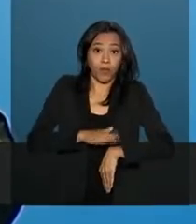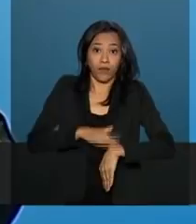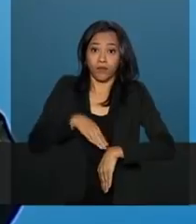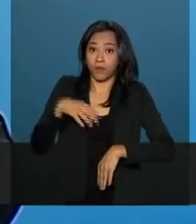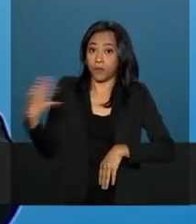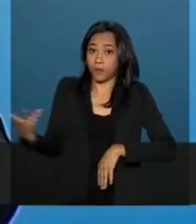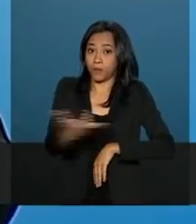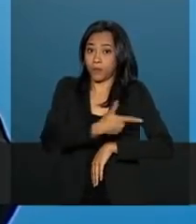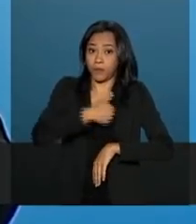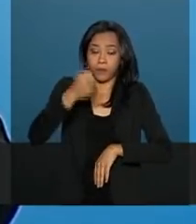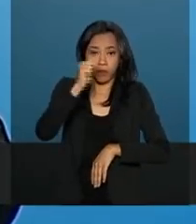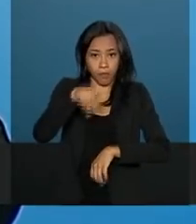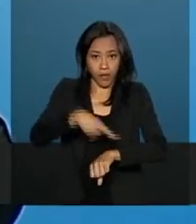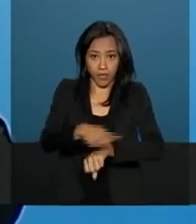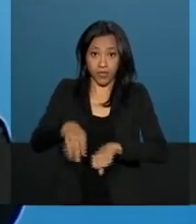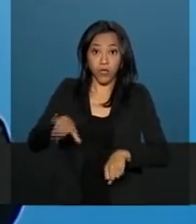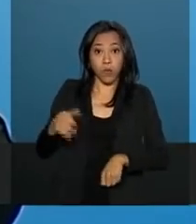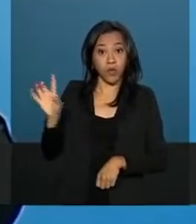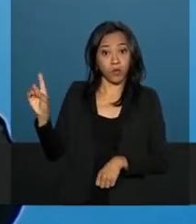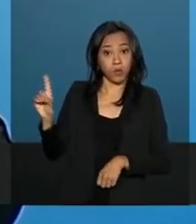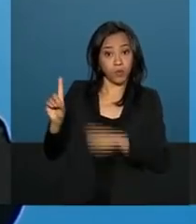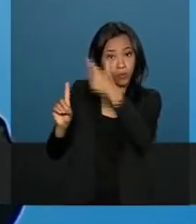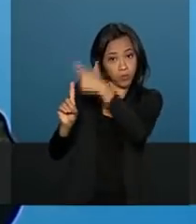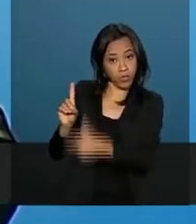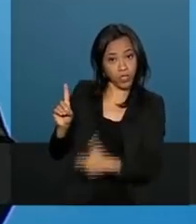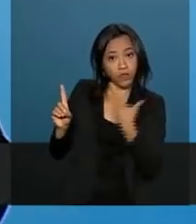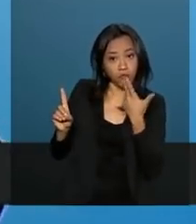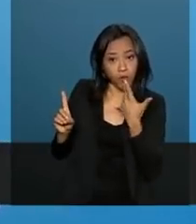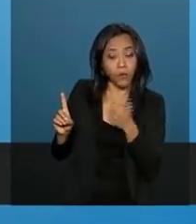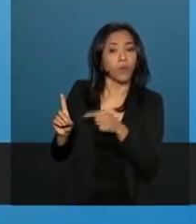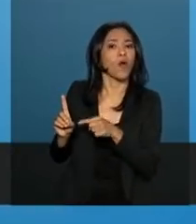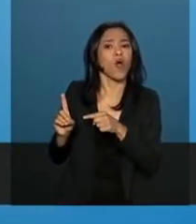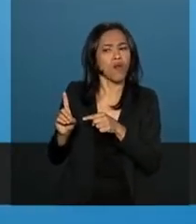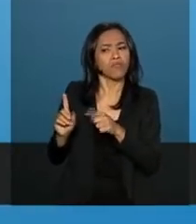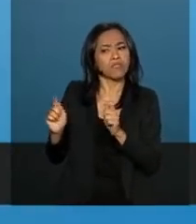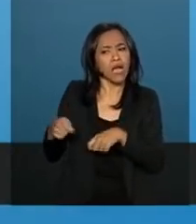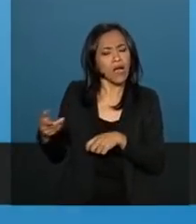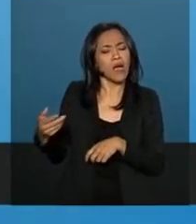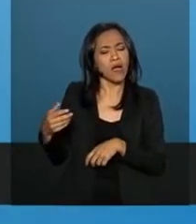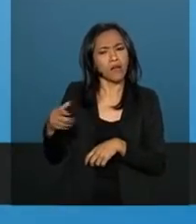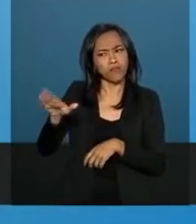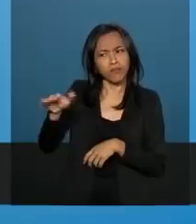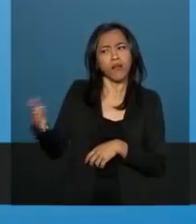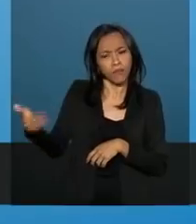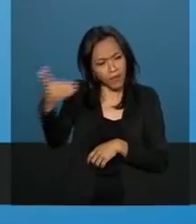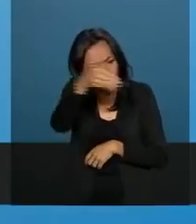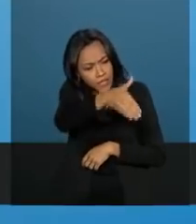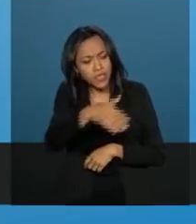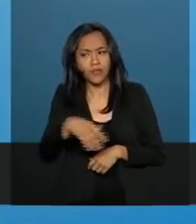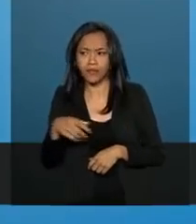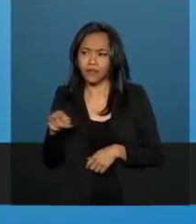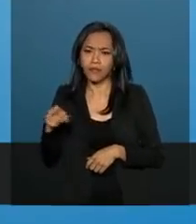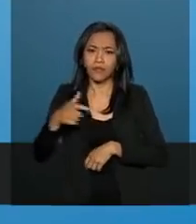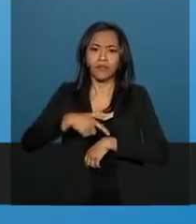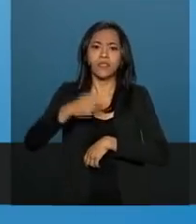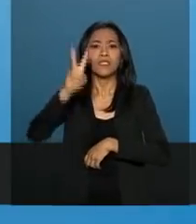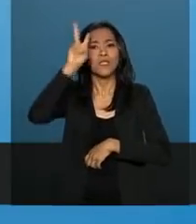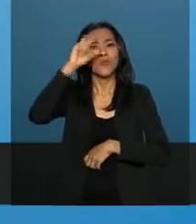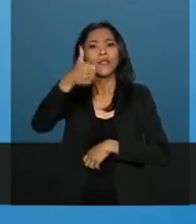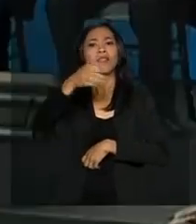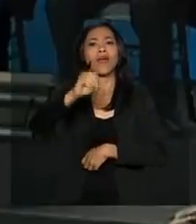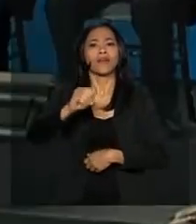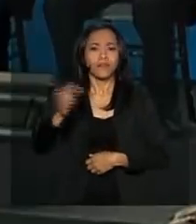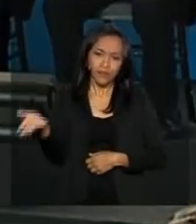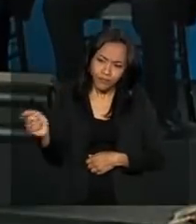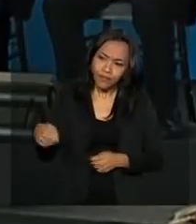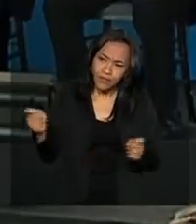nosso país, quando o ministro Kassab me disse, olha, vale a pena você ir lá às 10 horas, segunda-feira, porque é o coroamento